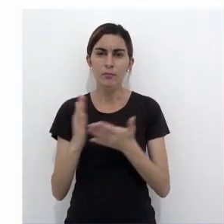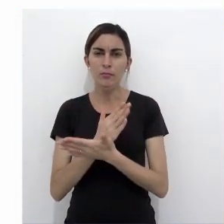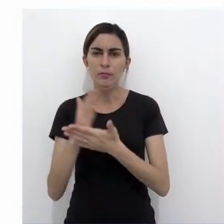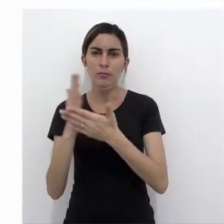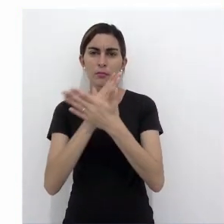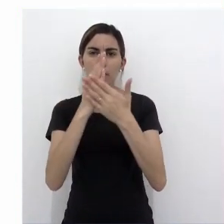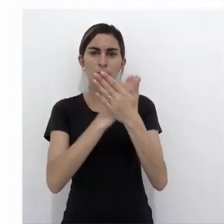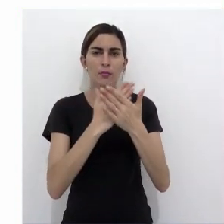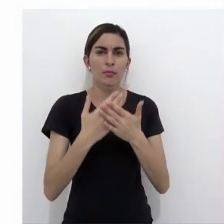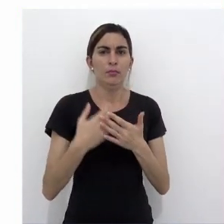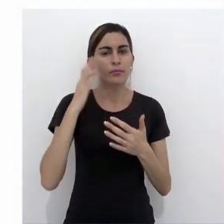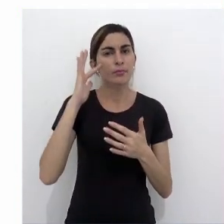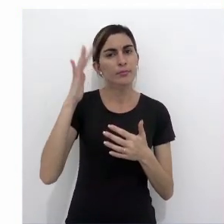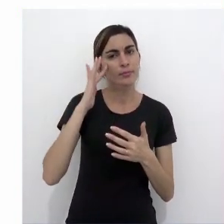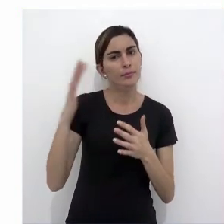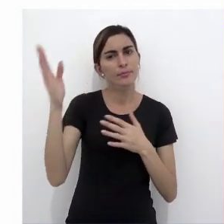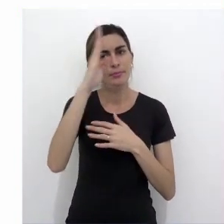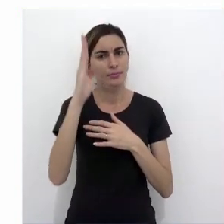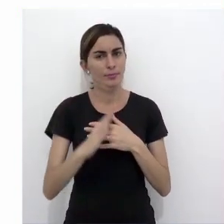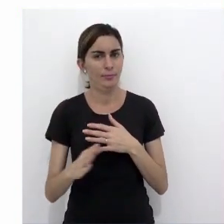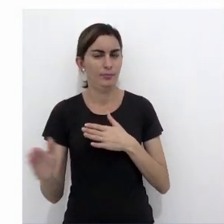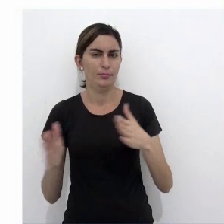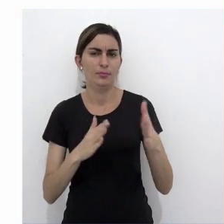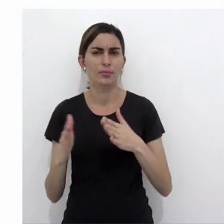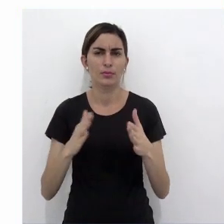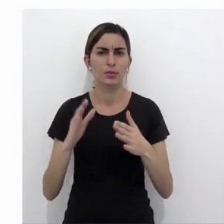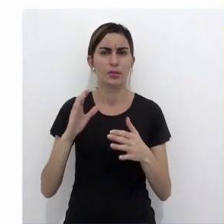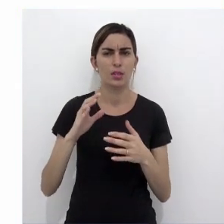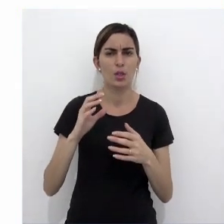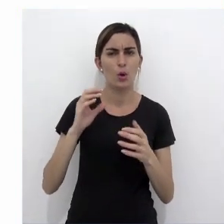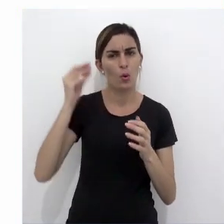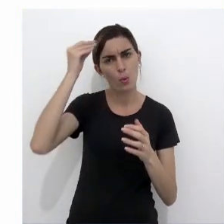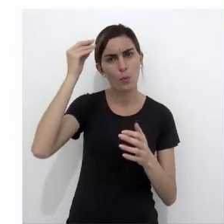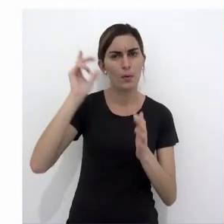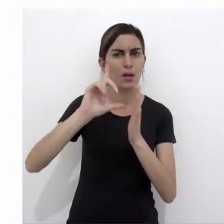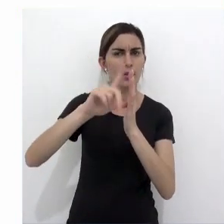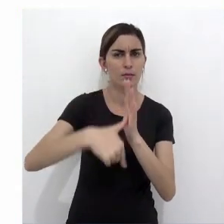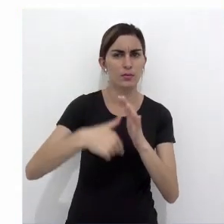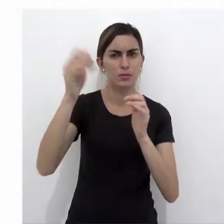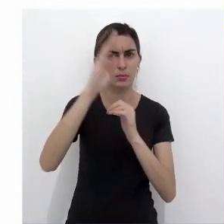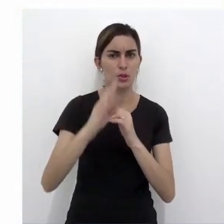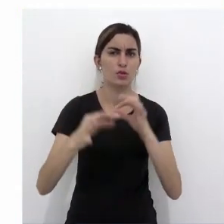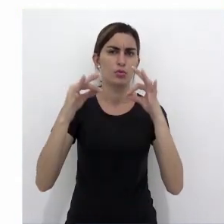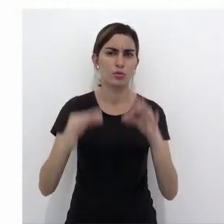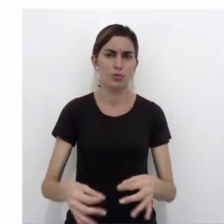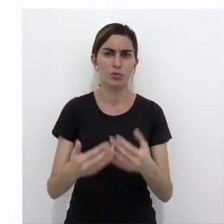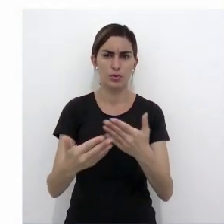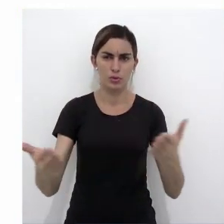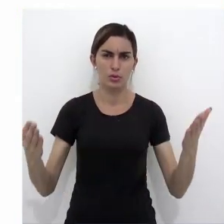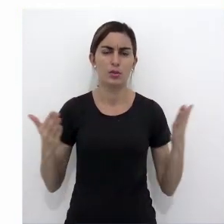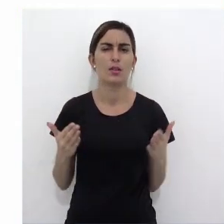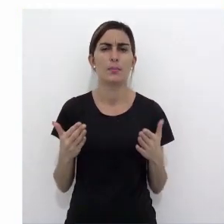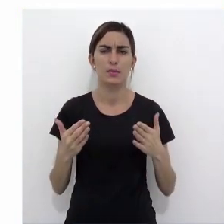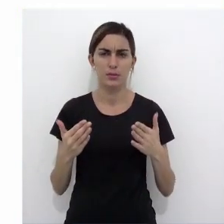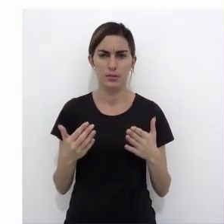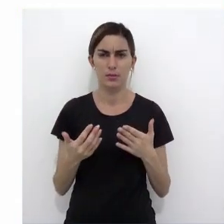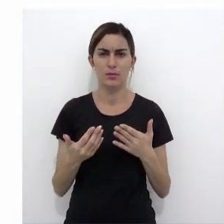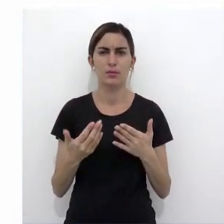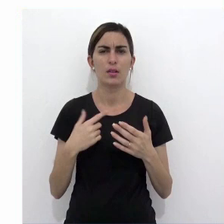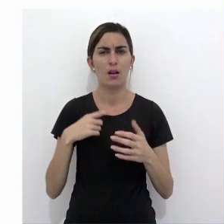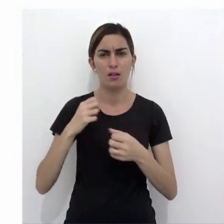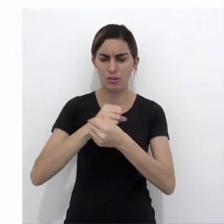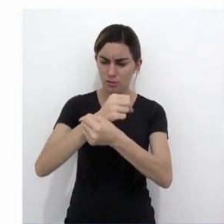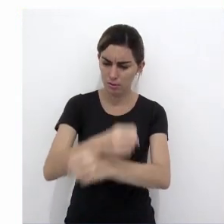Alguns teóricos brasileiros diziam-se que a culpa do atraso brasileiro era justamente a mestiçagem, não é? A escravidão.